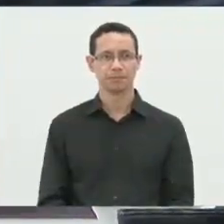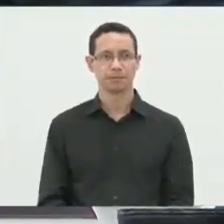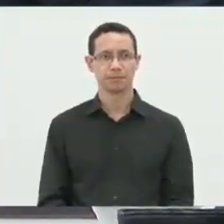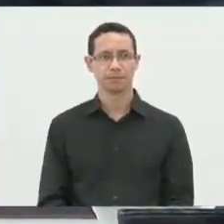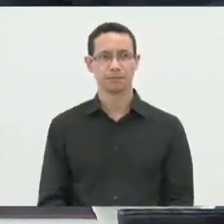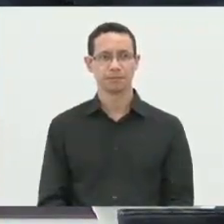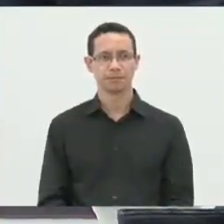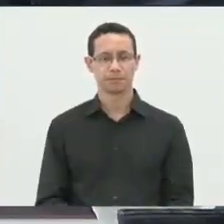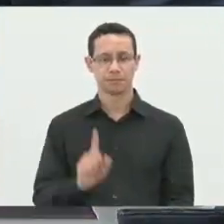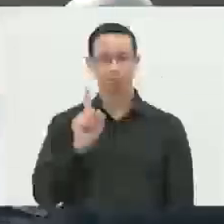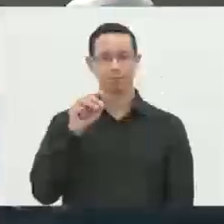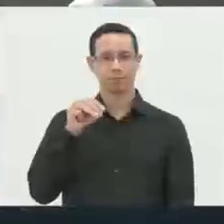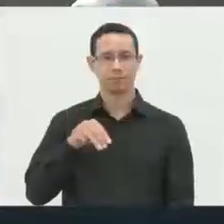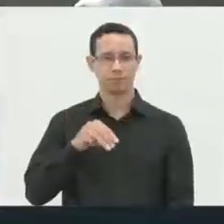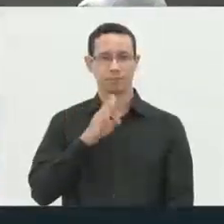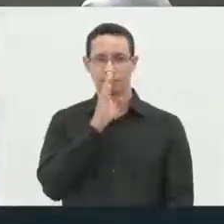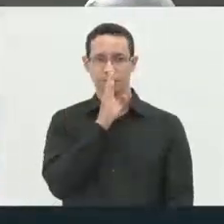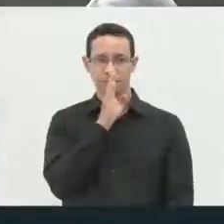um minuto de silêncio